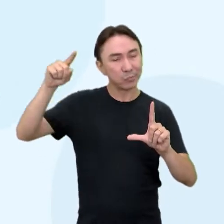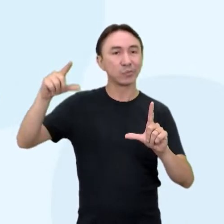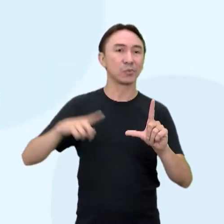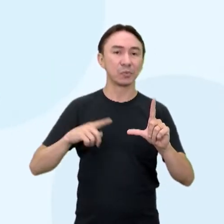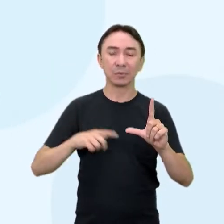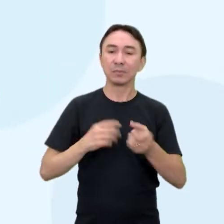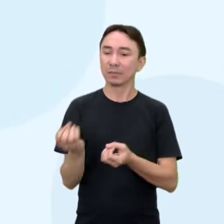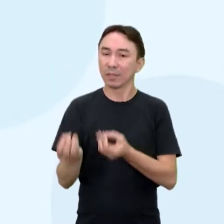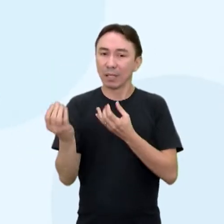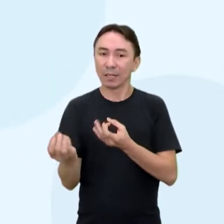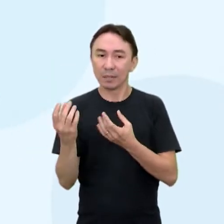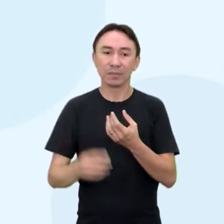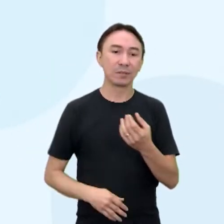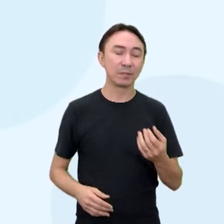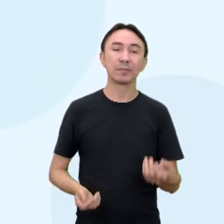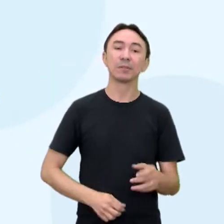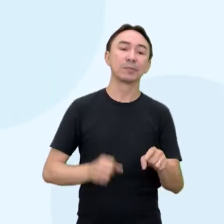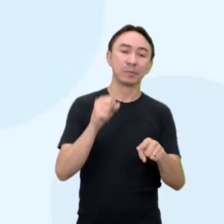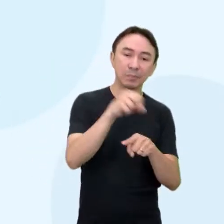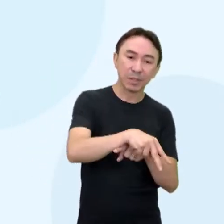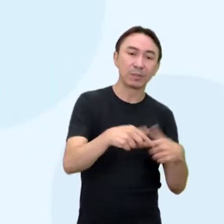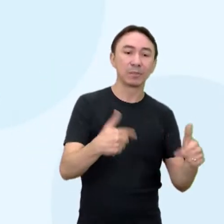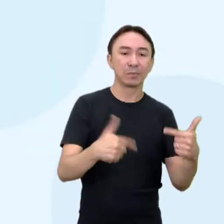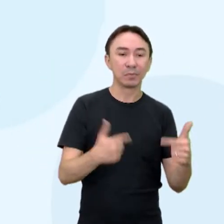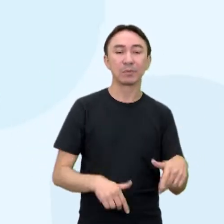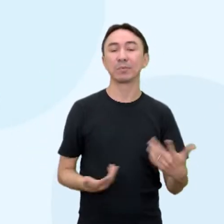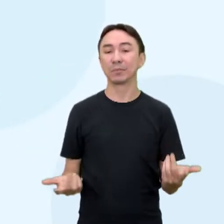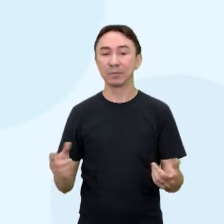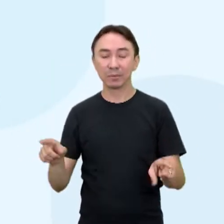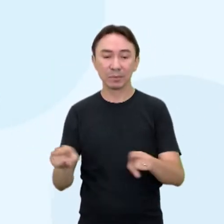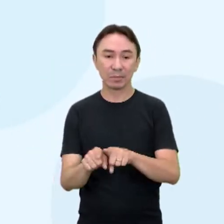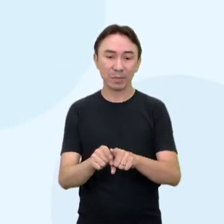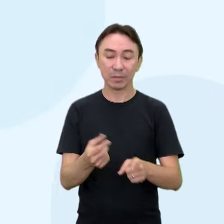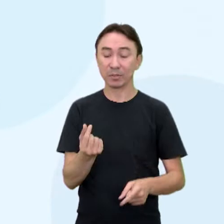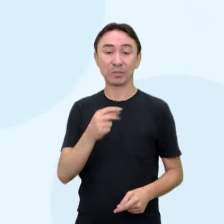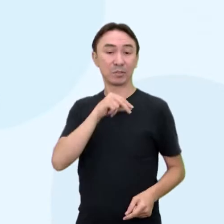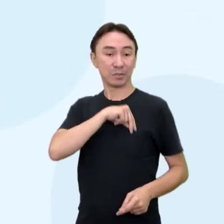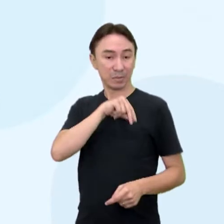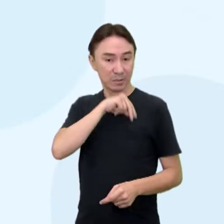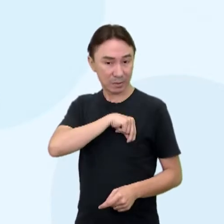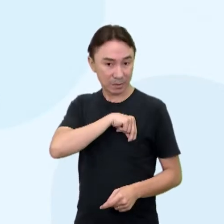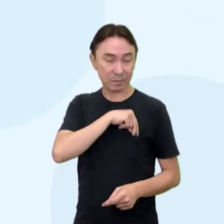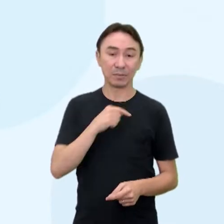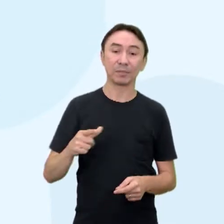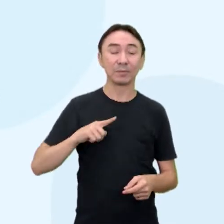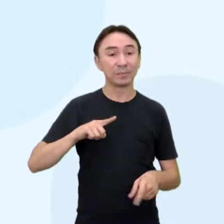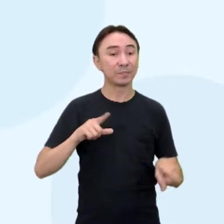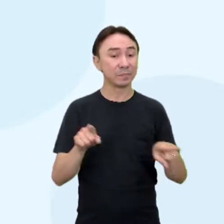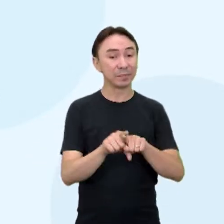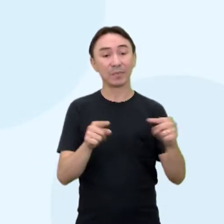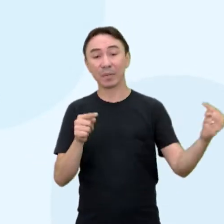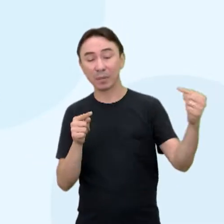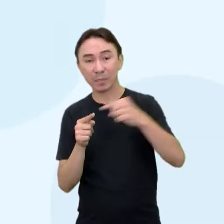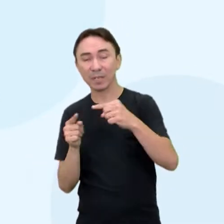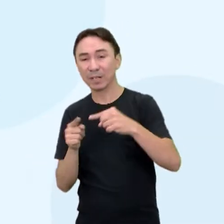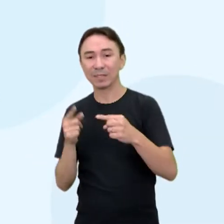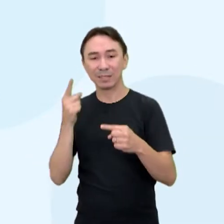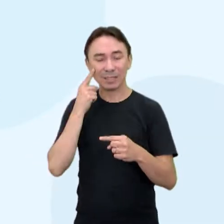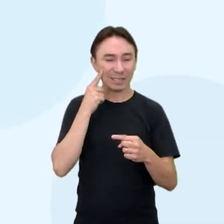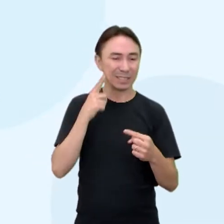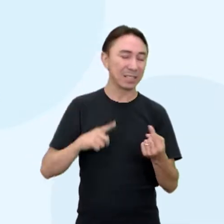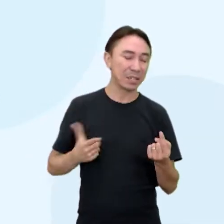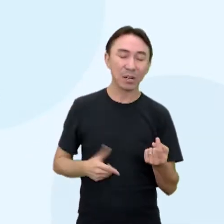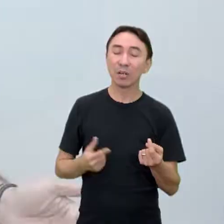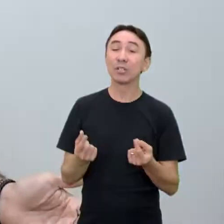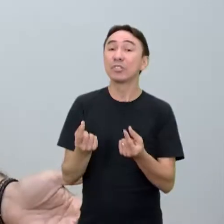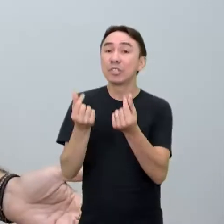tempos, associando-os a processos de estratificação e desigualdade socioeconômica. Eu já puxo aqui